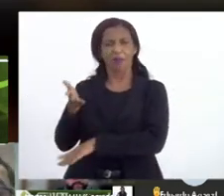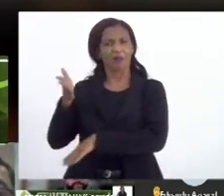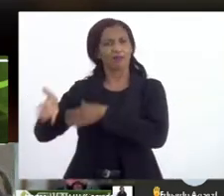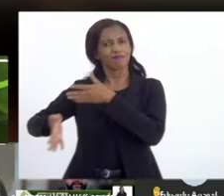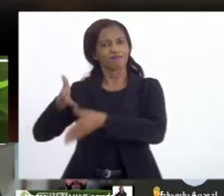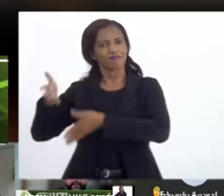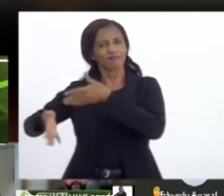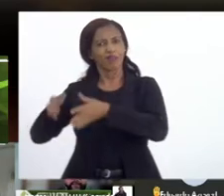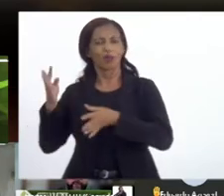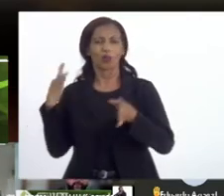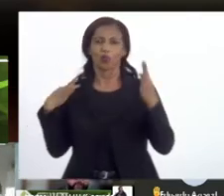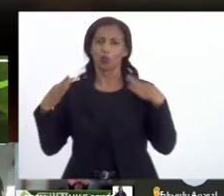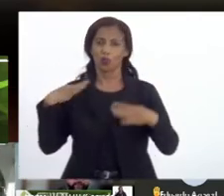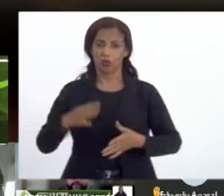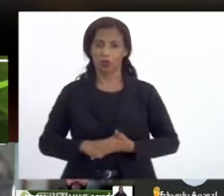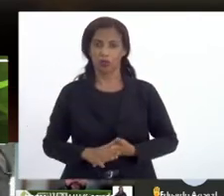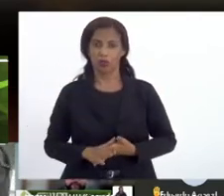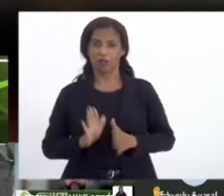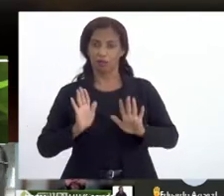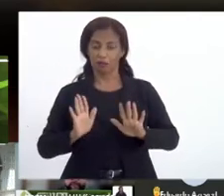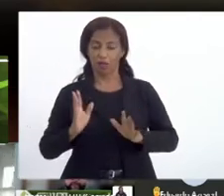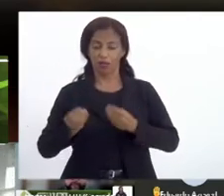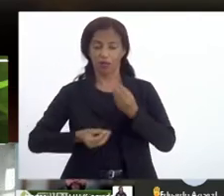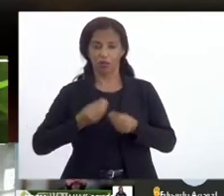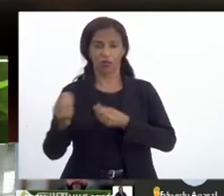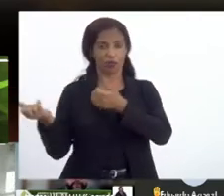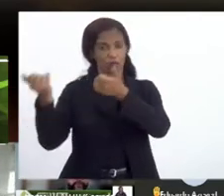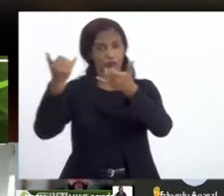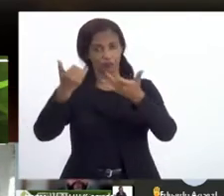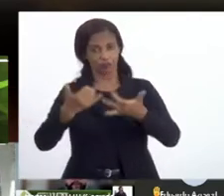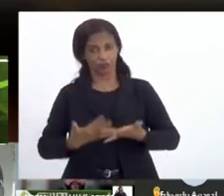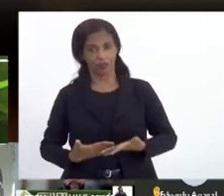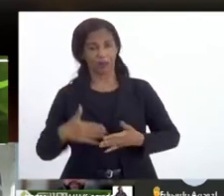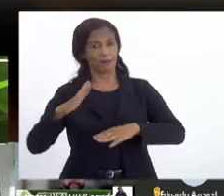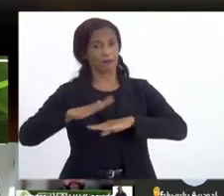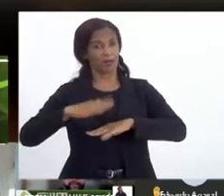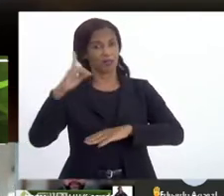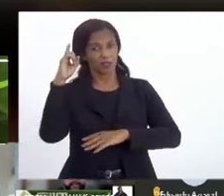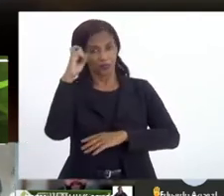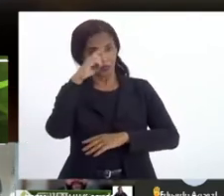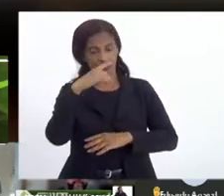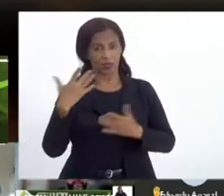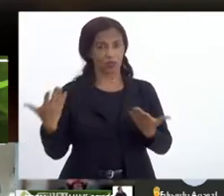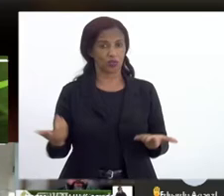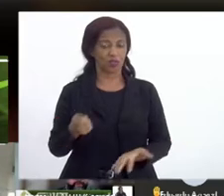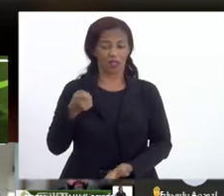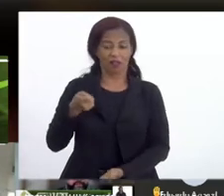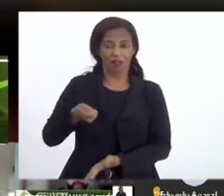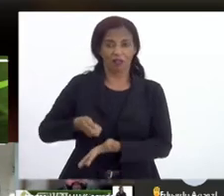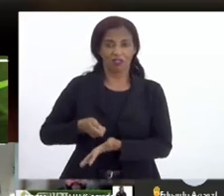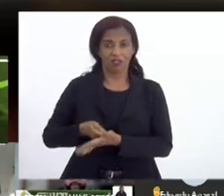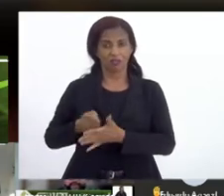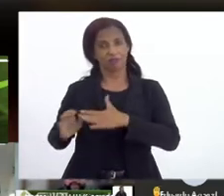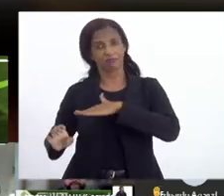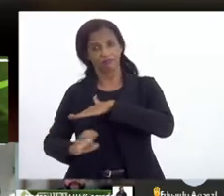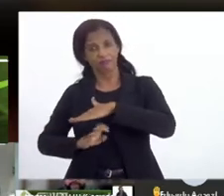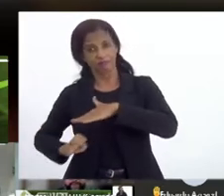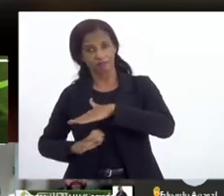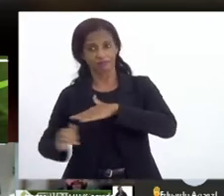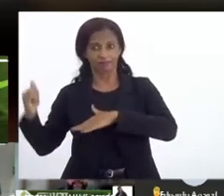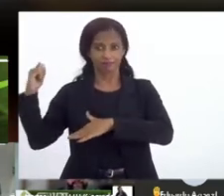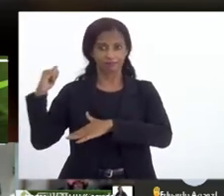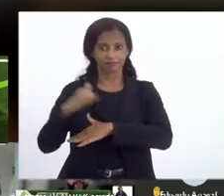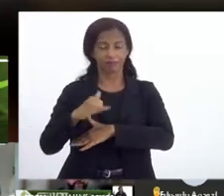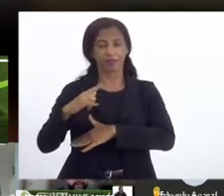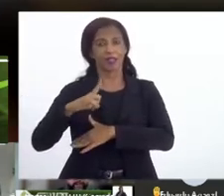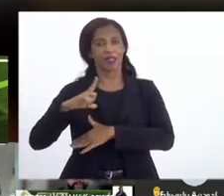turistas. Mas, como eu mencionei anteriormente, a maior dificuldade hoje é a gente dar garantia para as companhias aéreas e